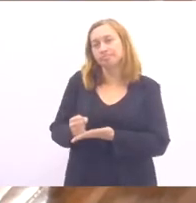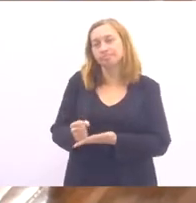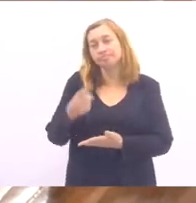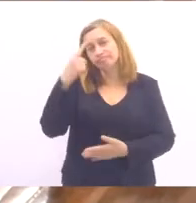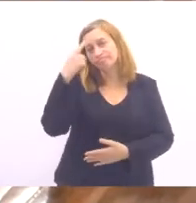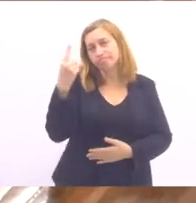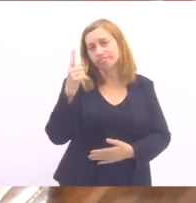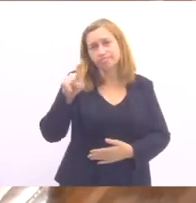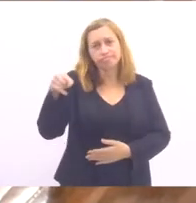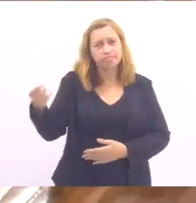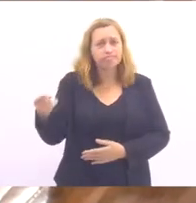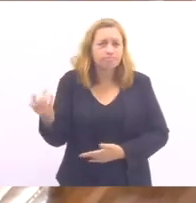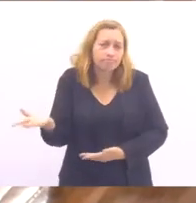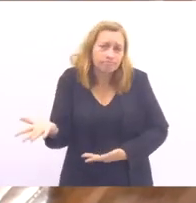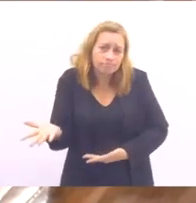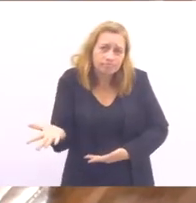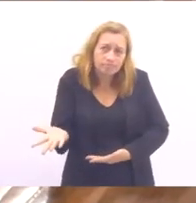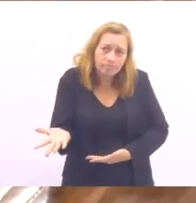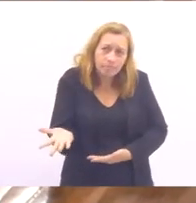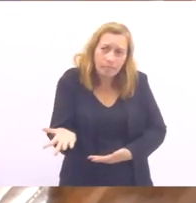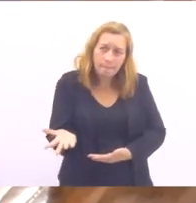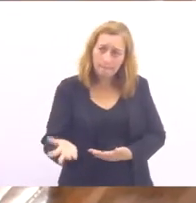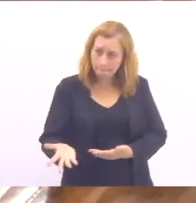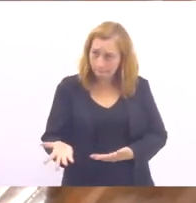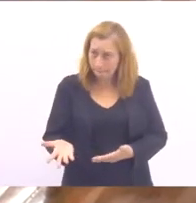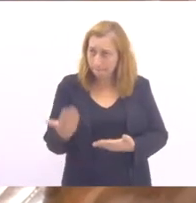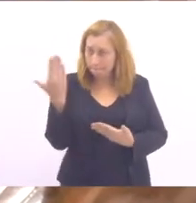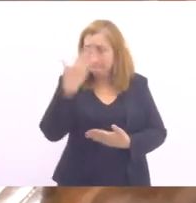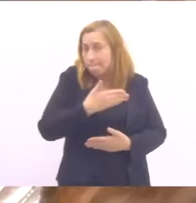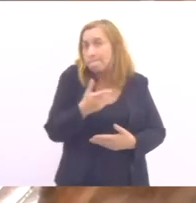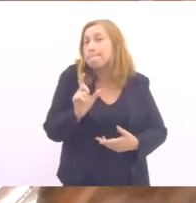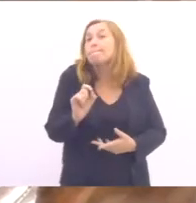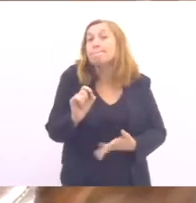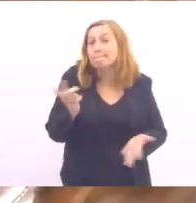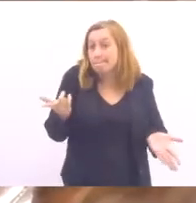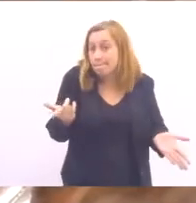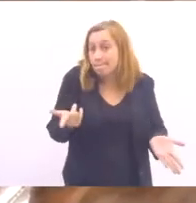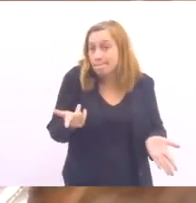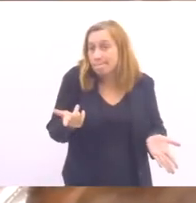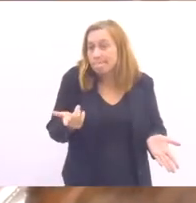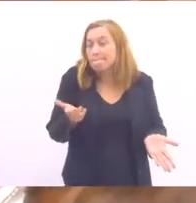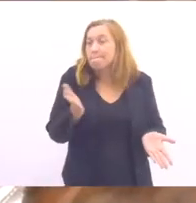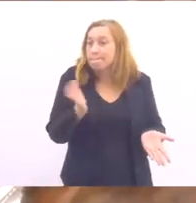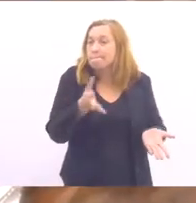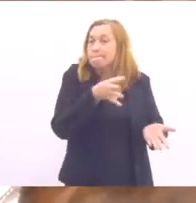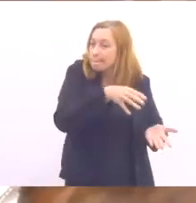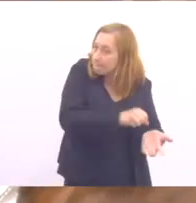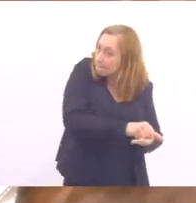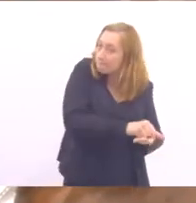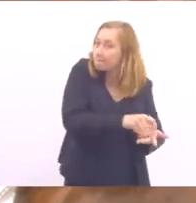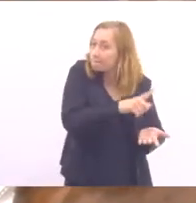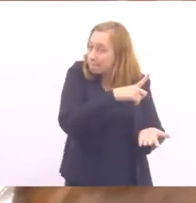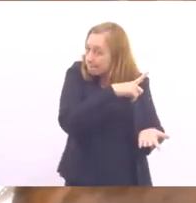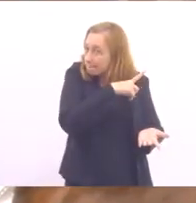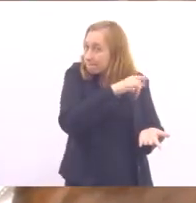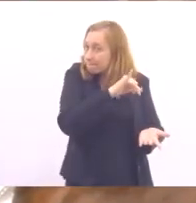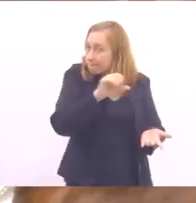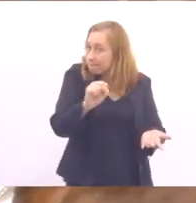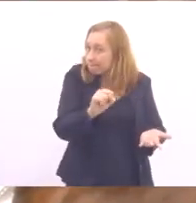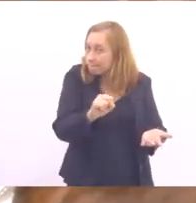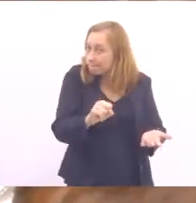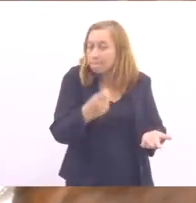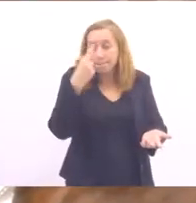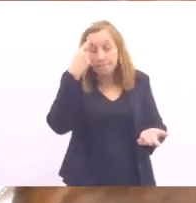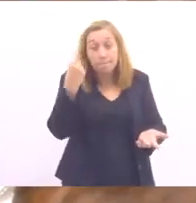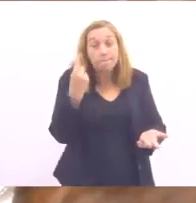ideia era outra. A ideia é que provar o quê? Então, se já está no cadastro do INEA, a